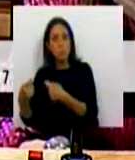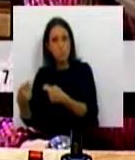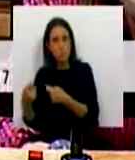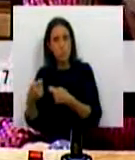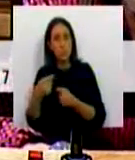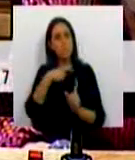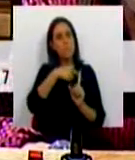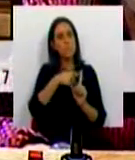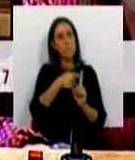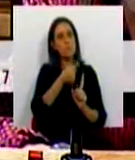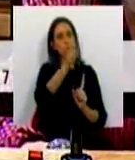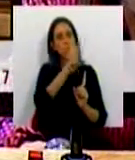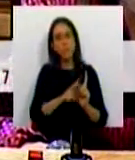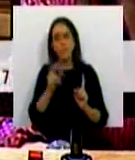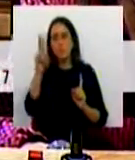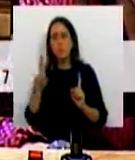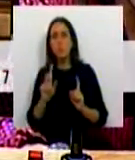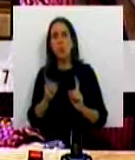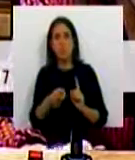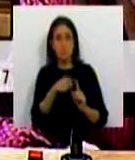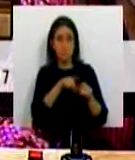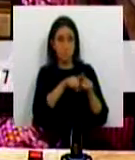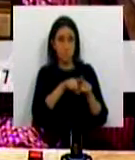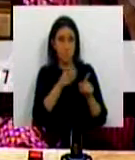das políticas variantes.